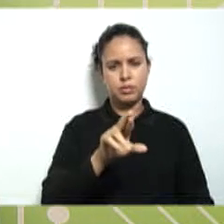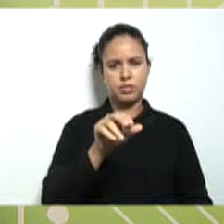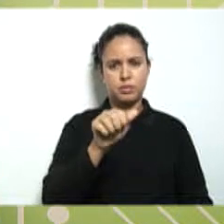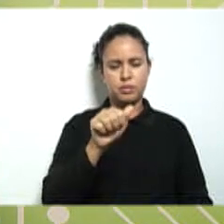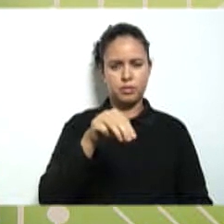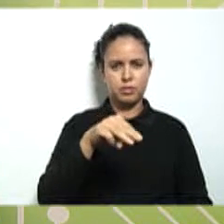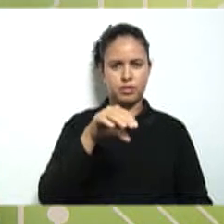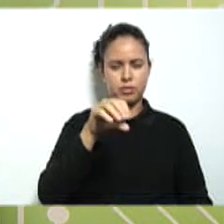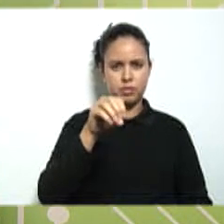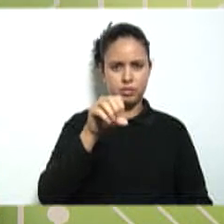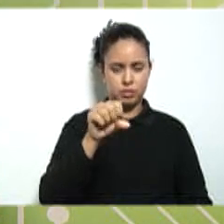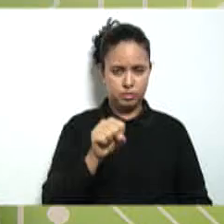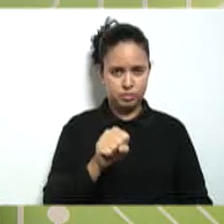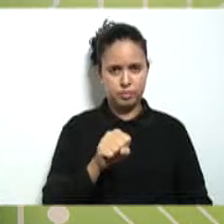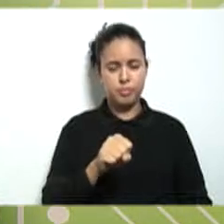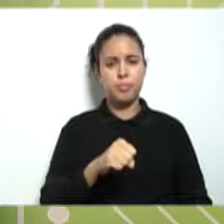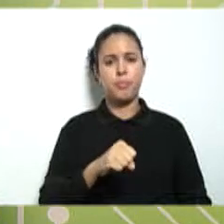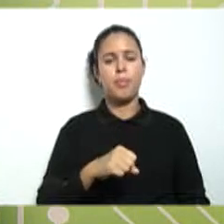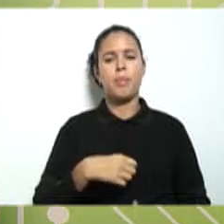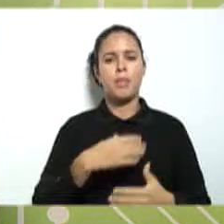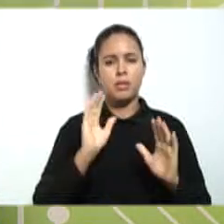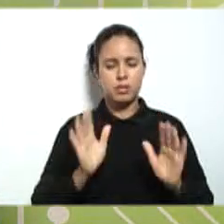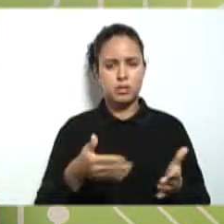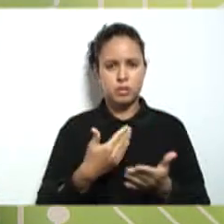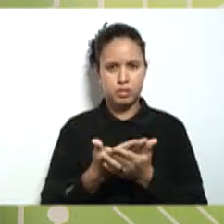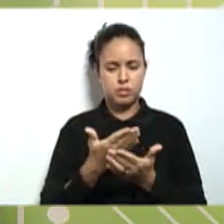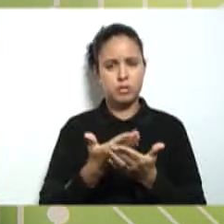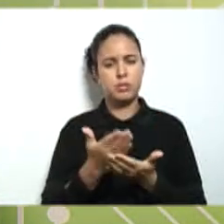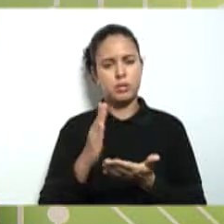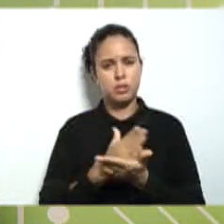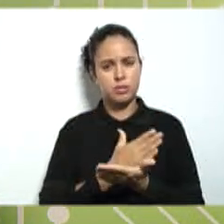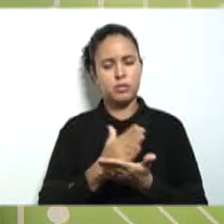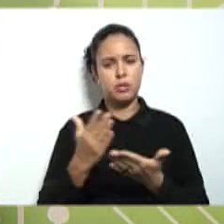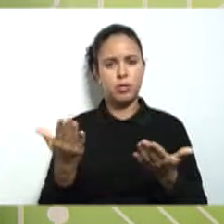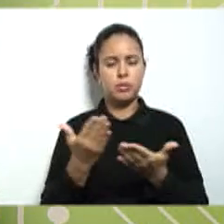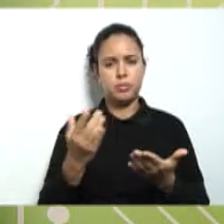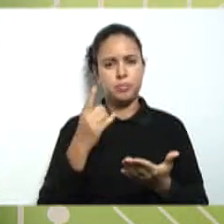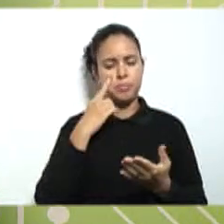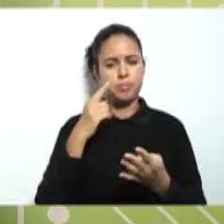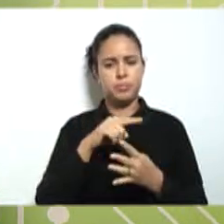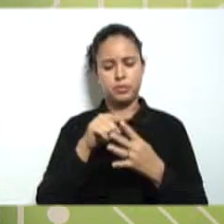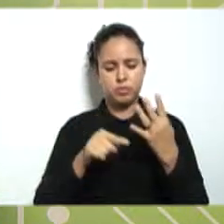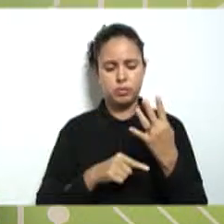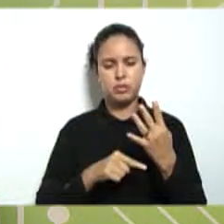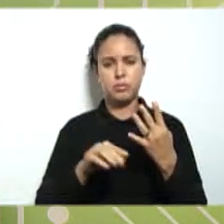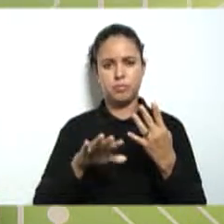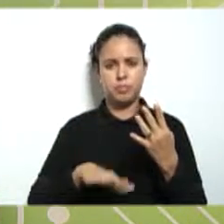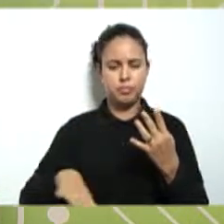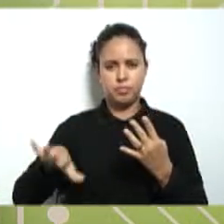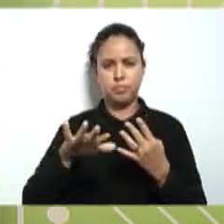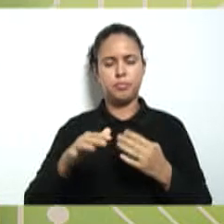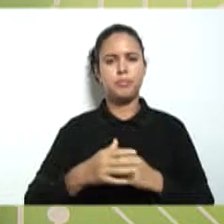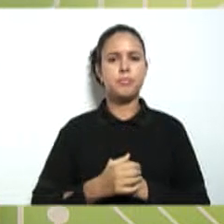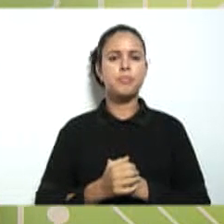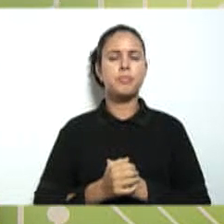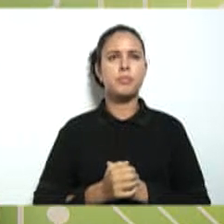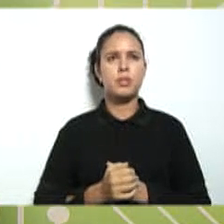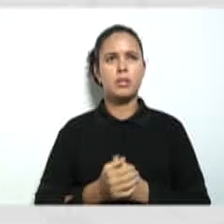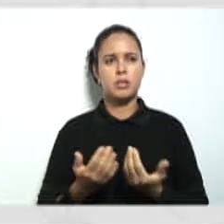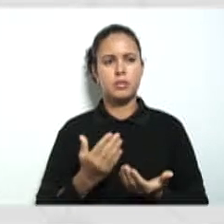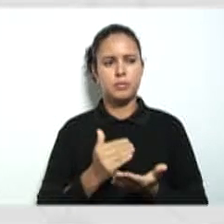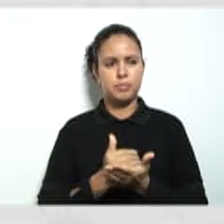nessa disciplina. Nós estudamos alguns nas aulas passadas, na aula de hoje nós vamos ver 4 importantes ramos. Nós vamos começar então a ver